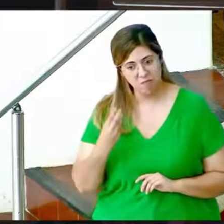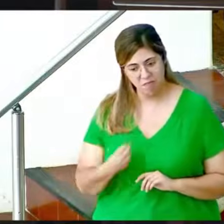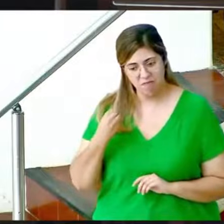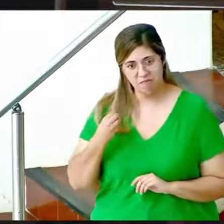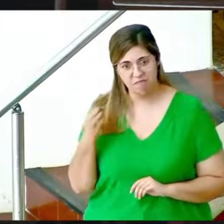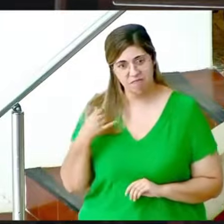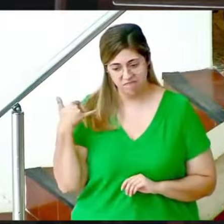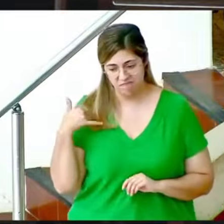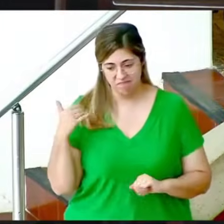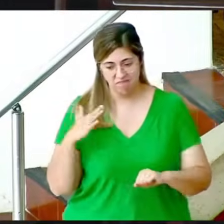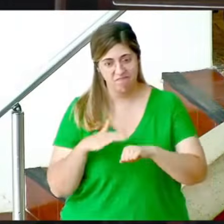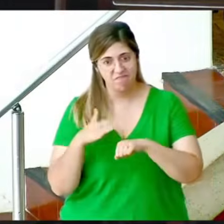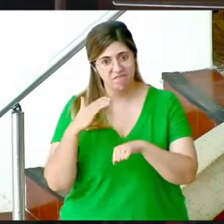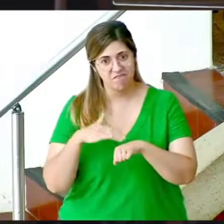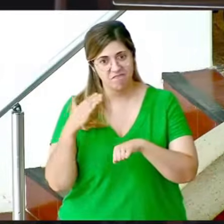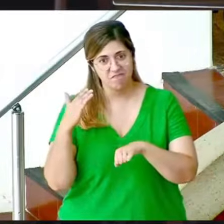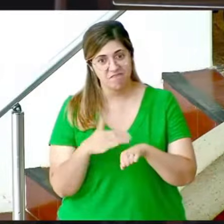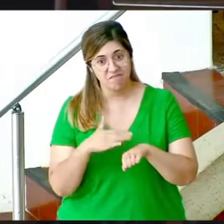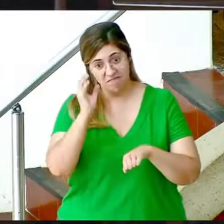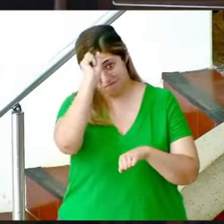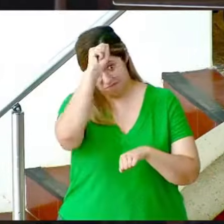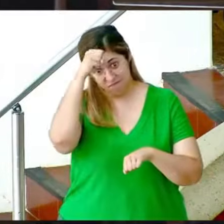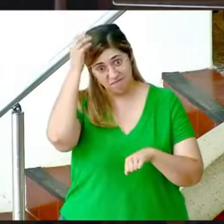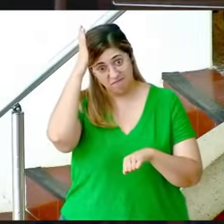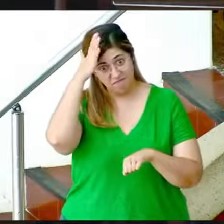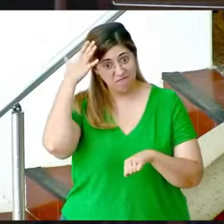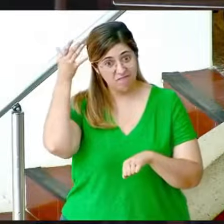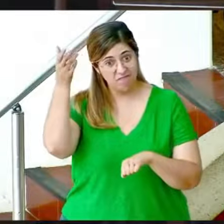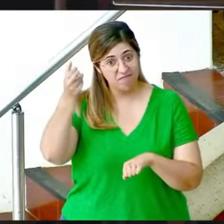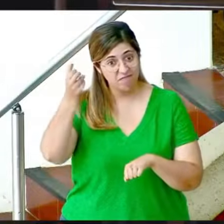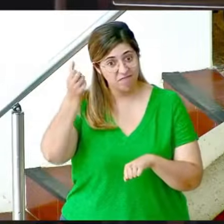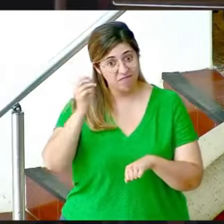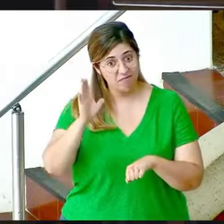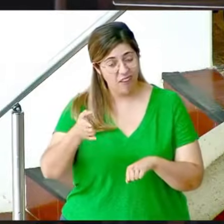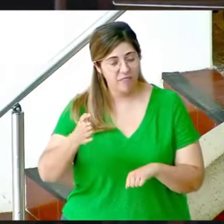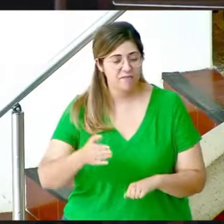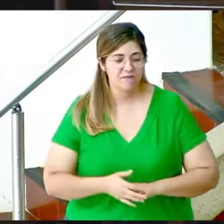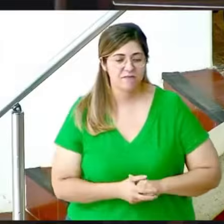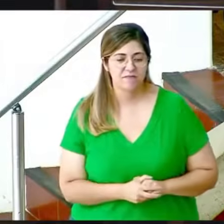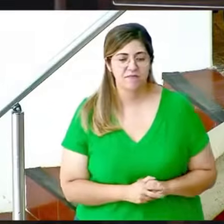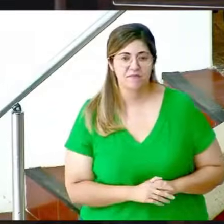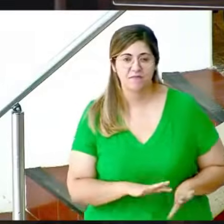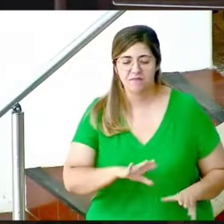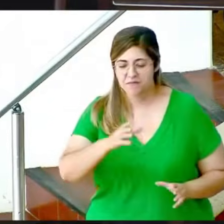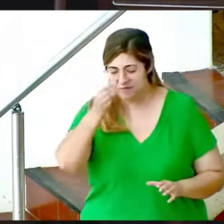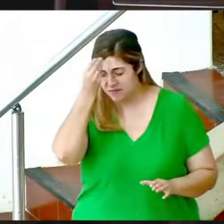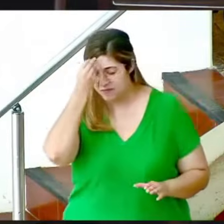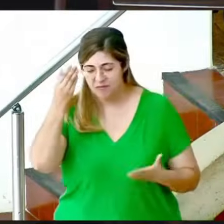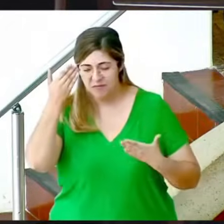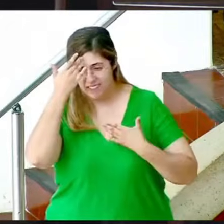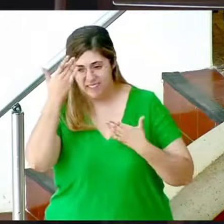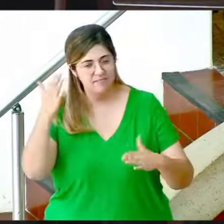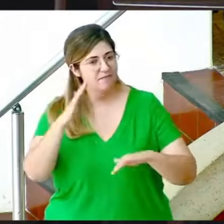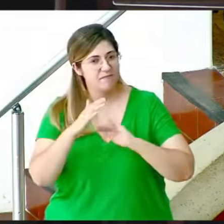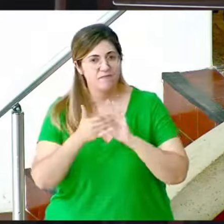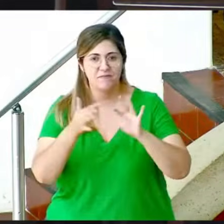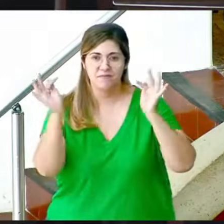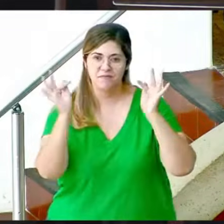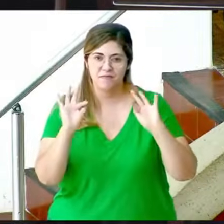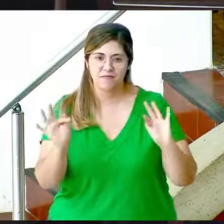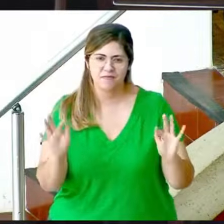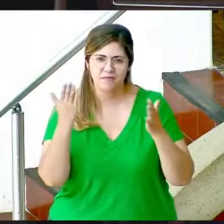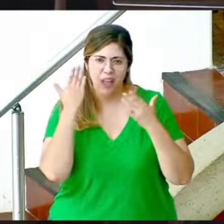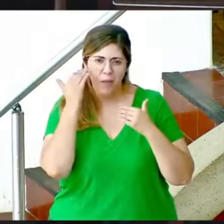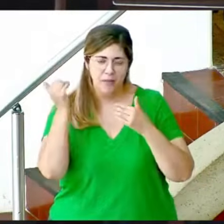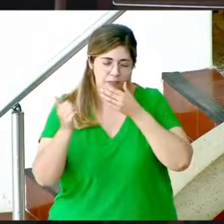estou chegando lá. Os cabelos brancos começam a mostrar isso. Então eu sou muito agradecido, muito feliz. Gostaria que as crianças soubessem que